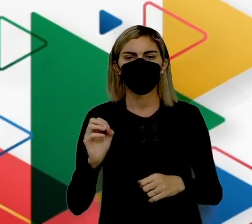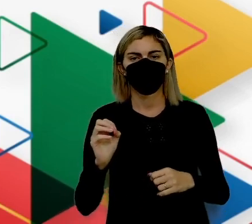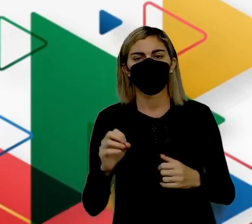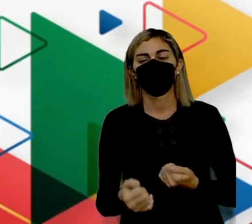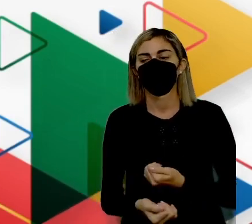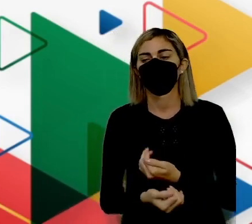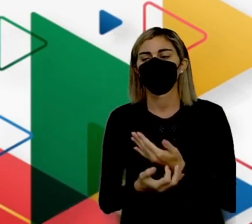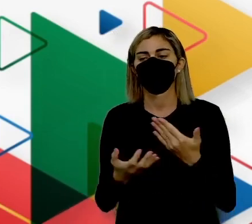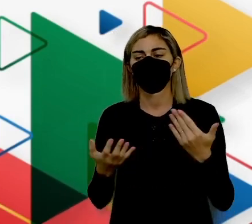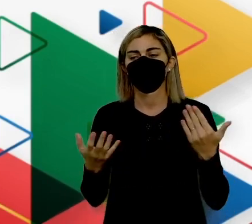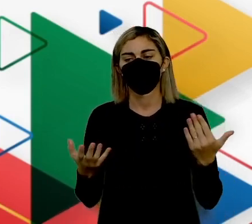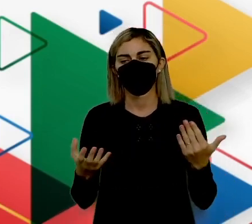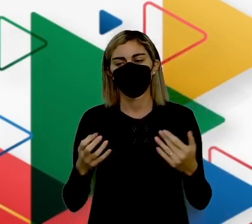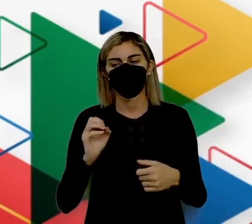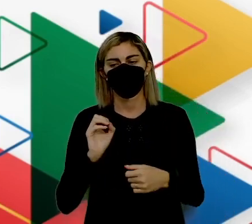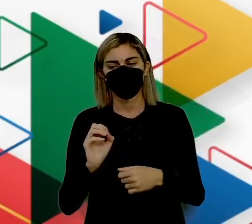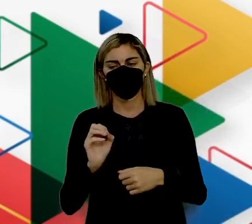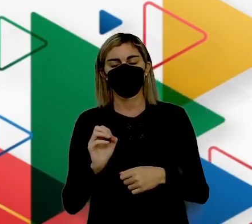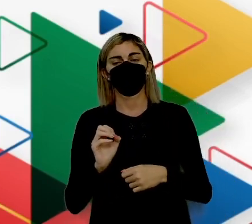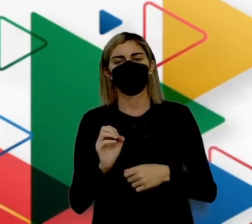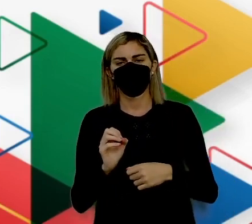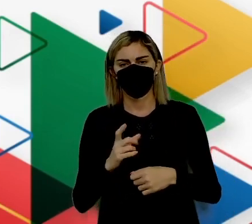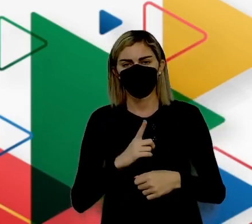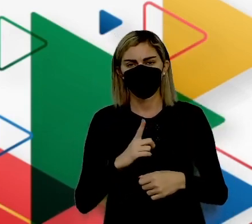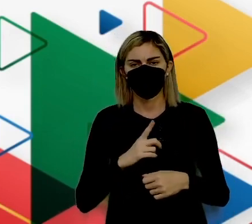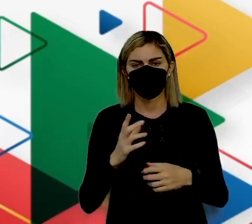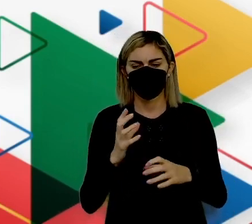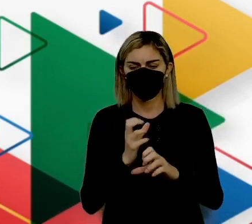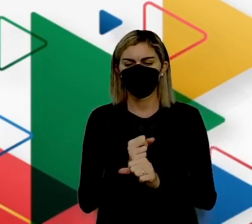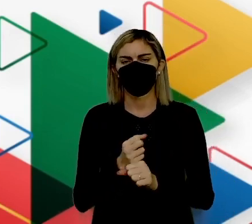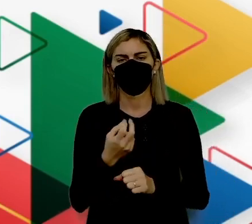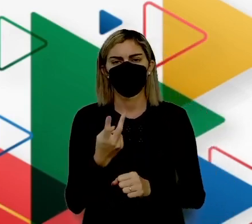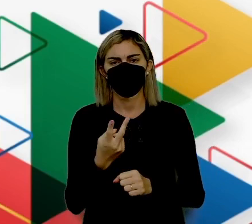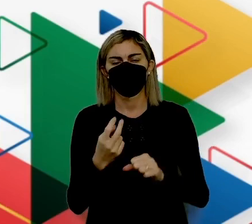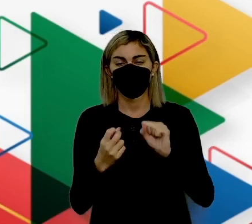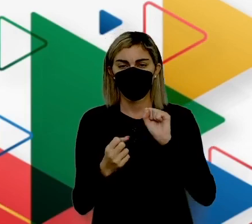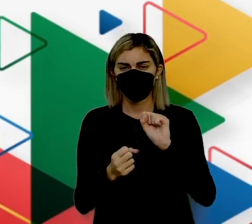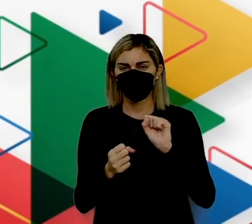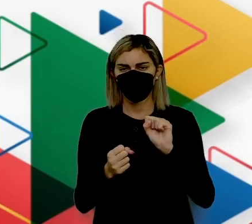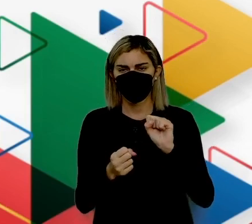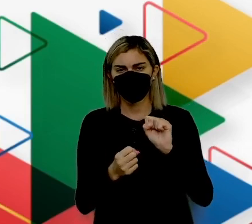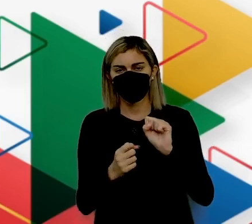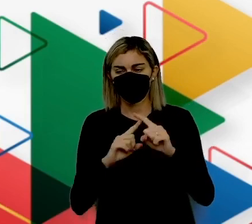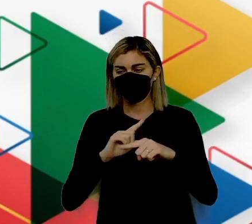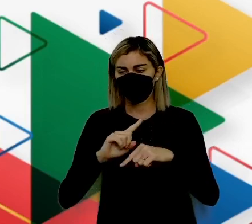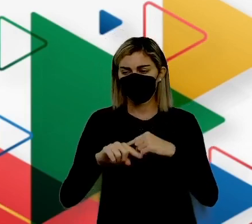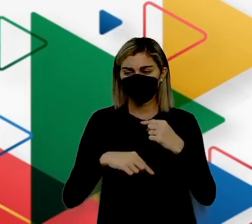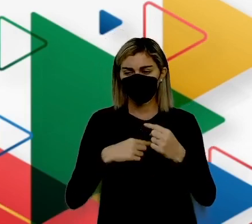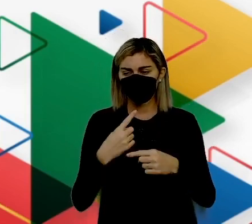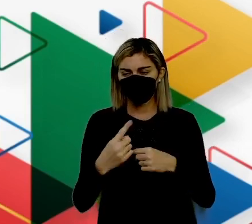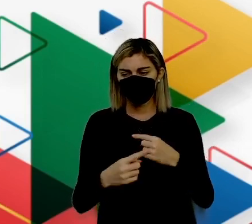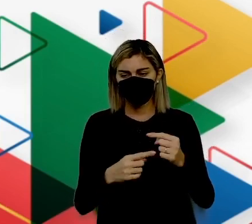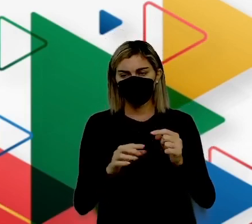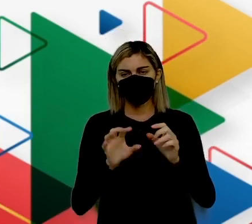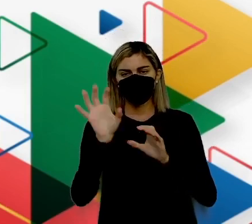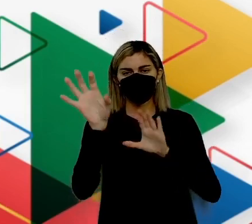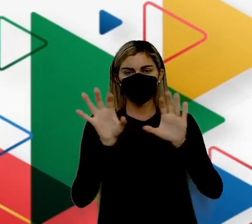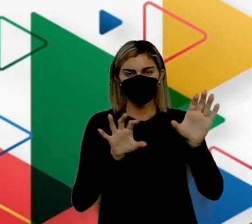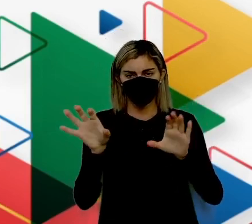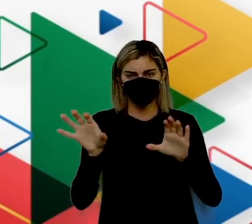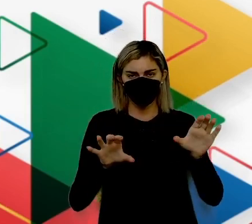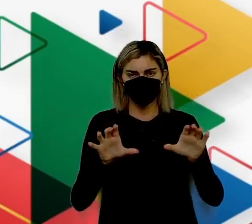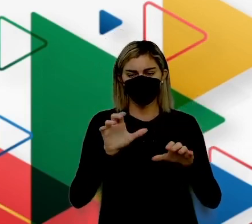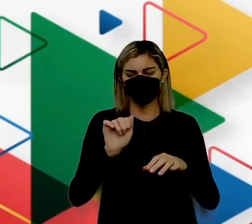quantidade de carga antes do sistema é a soma das duas, que dá 8. Depois, distribuíram as